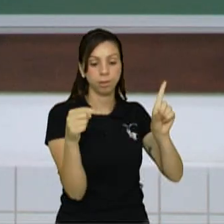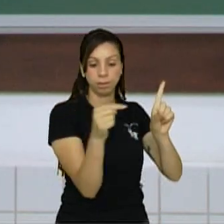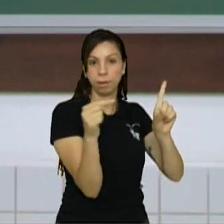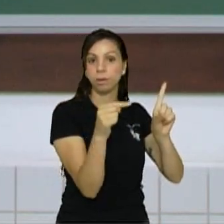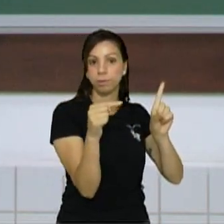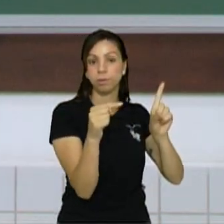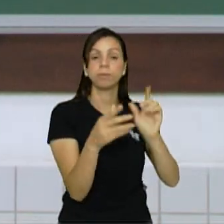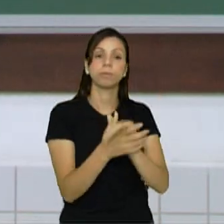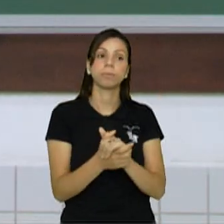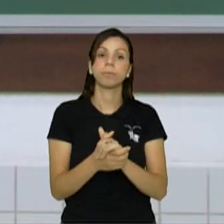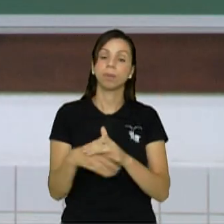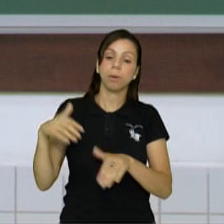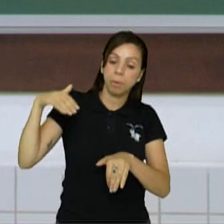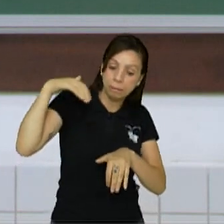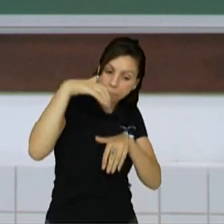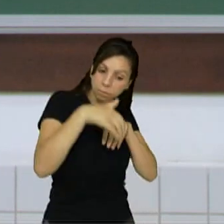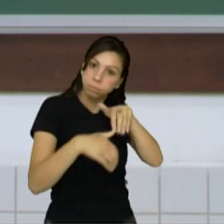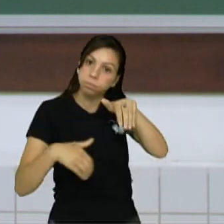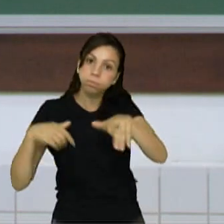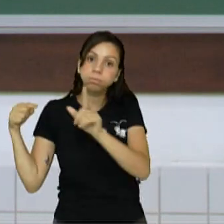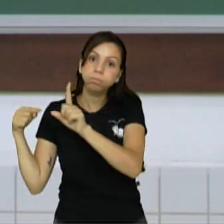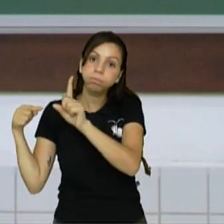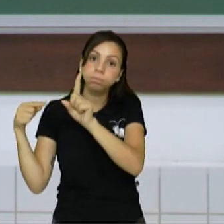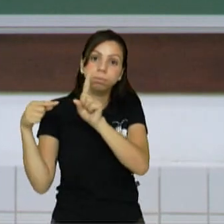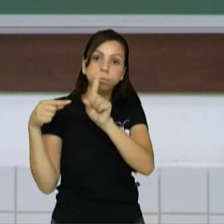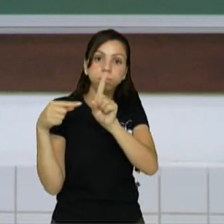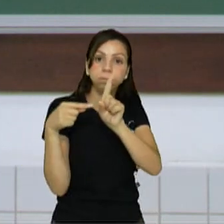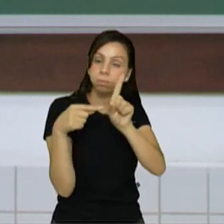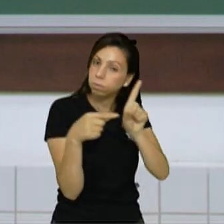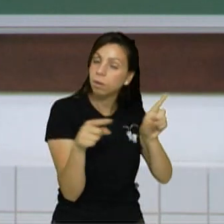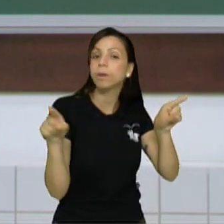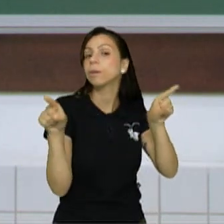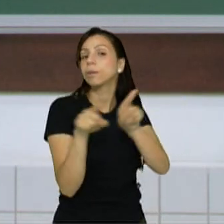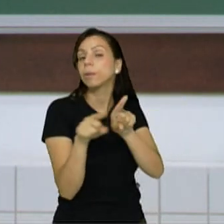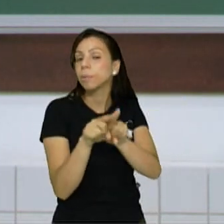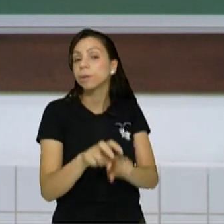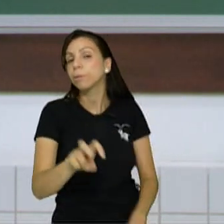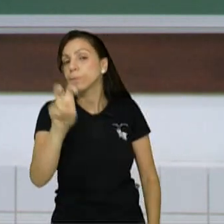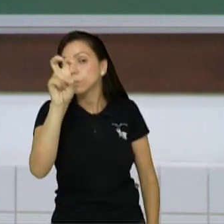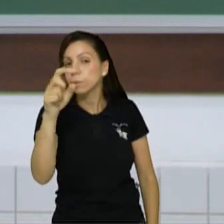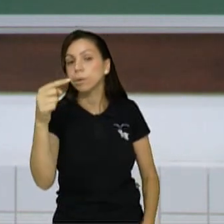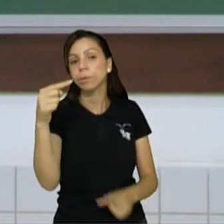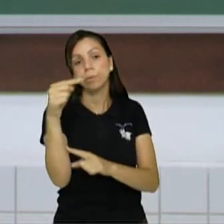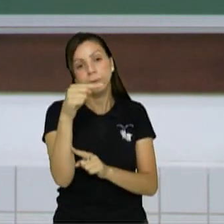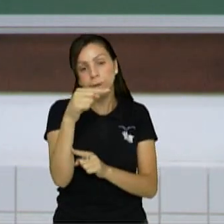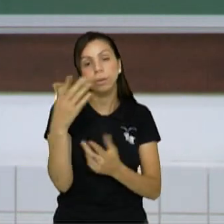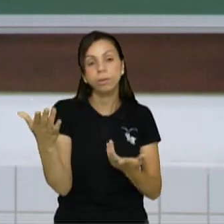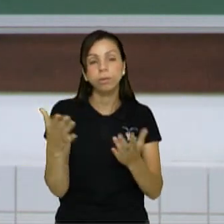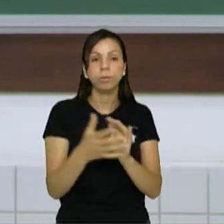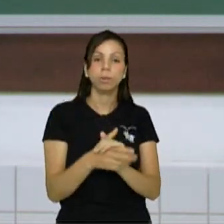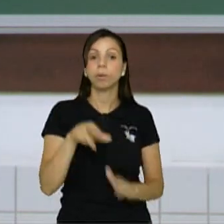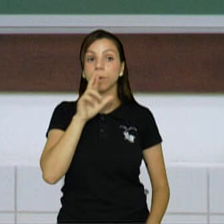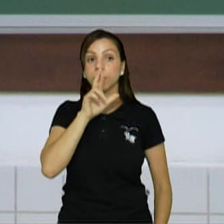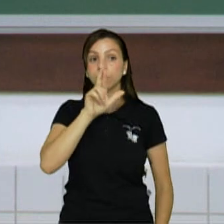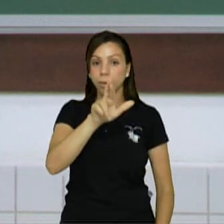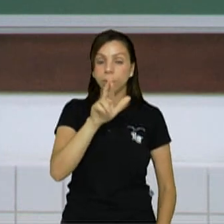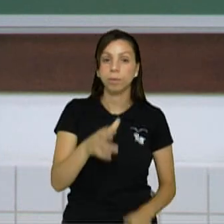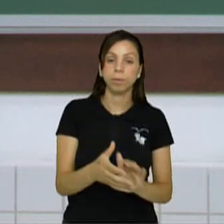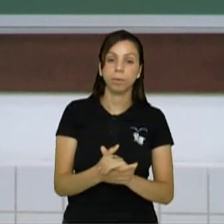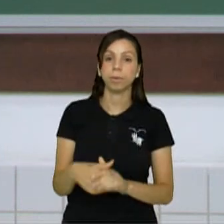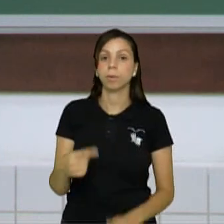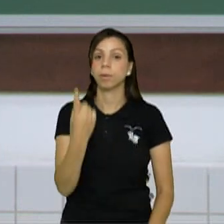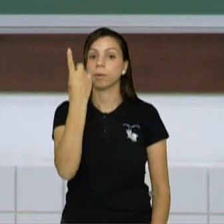negativo. Então, ele está nadando no mesmo sentido, ele também vai ter um 5 negativo. Aí, como resultado, vai